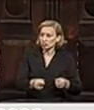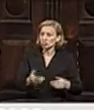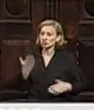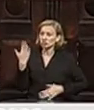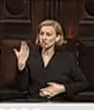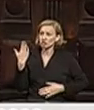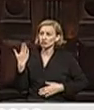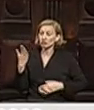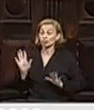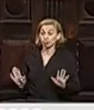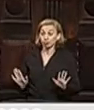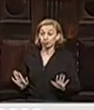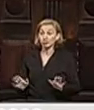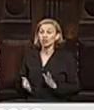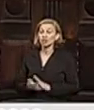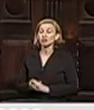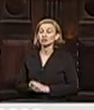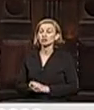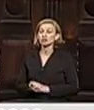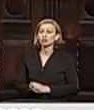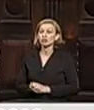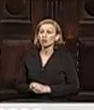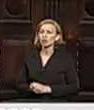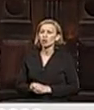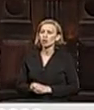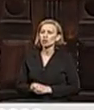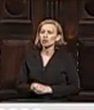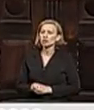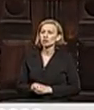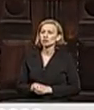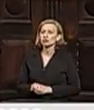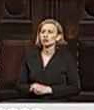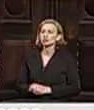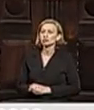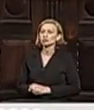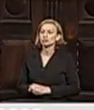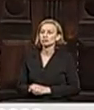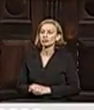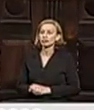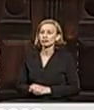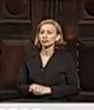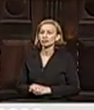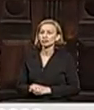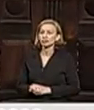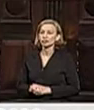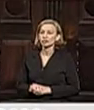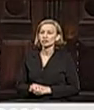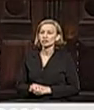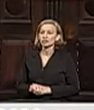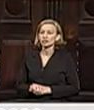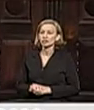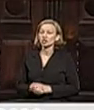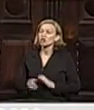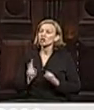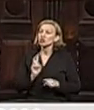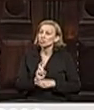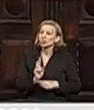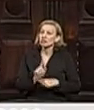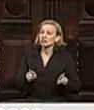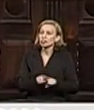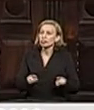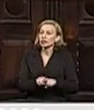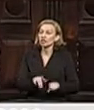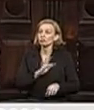jurisdição, comandada, subordinado à sua pasta, o Departamento de Polícia Federal, a